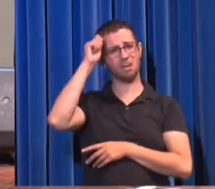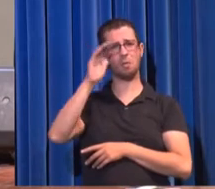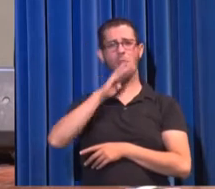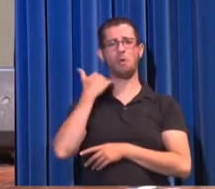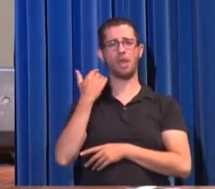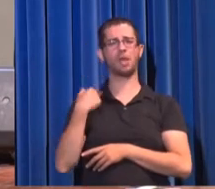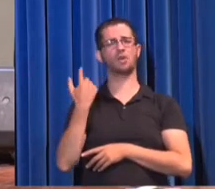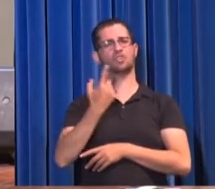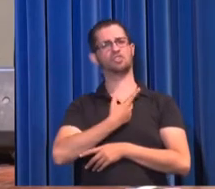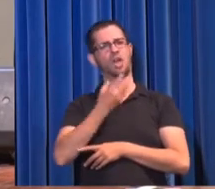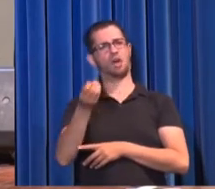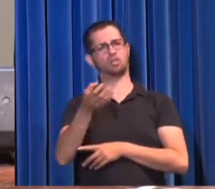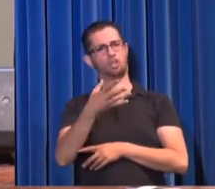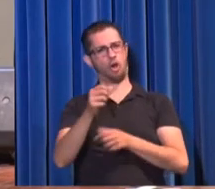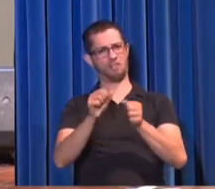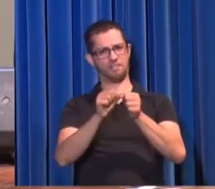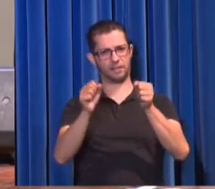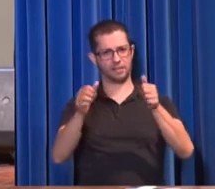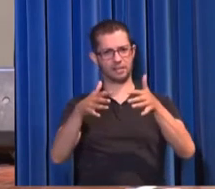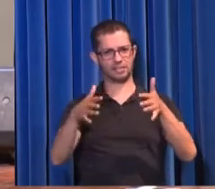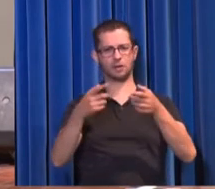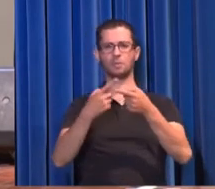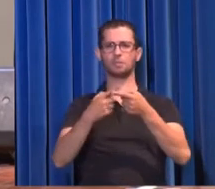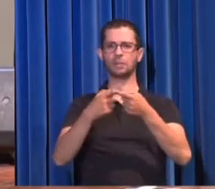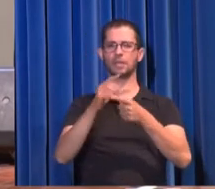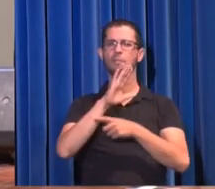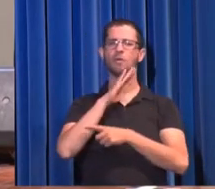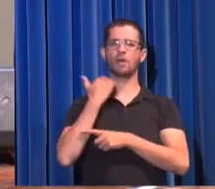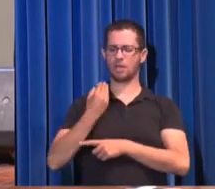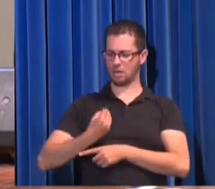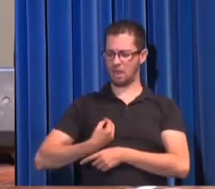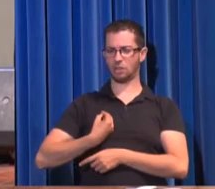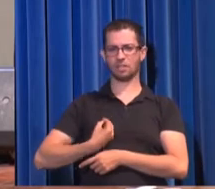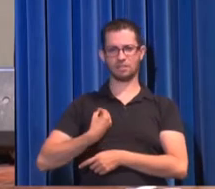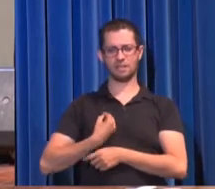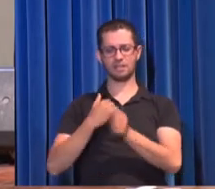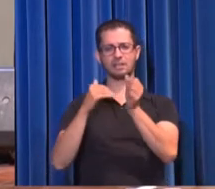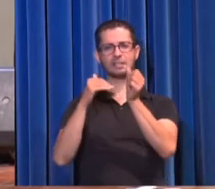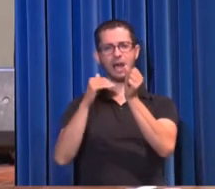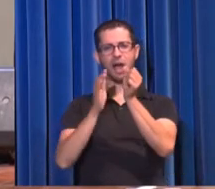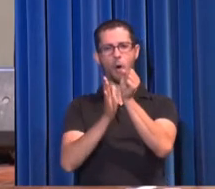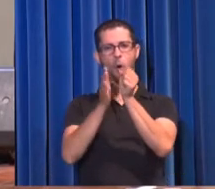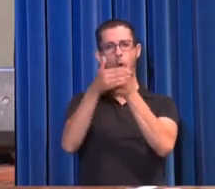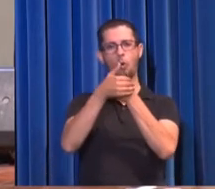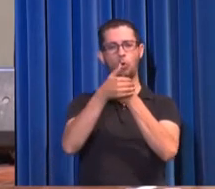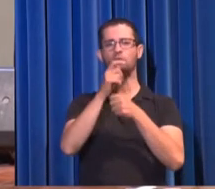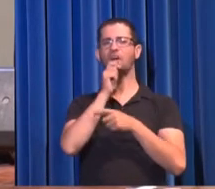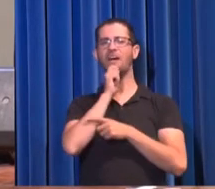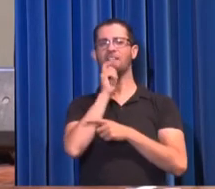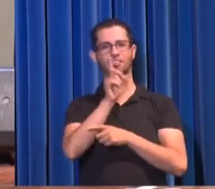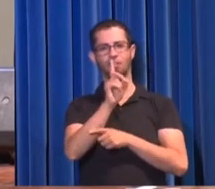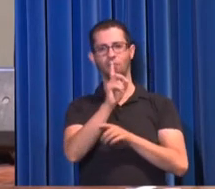somos a nova criação é porque morrestes EA vossa vida está oculta ainda não foi revelada